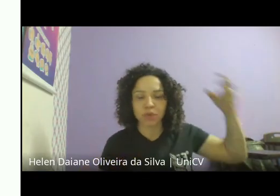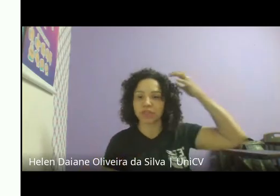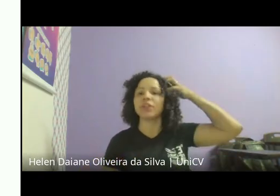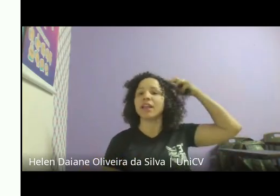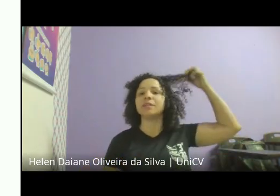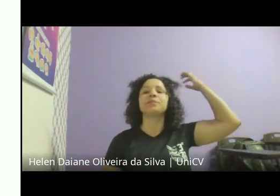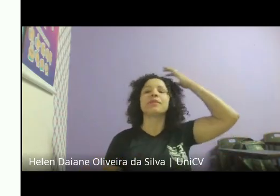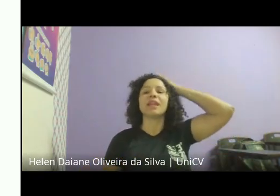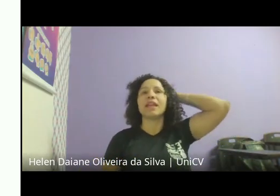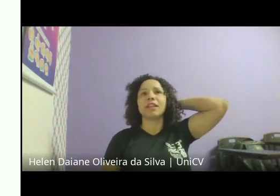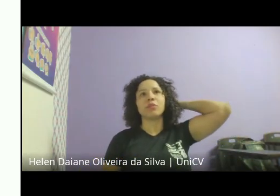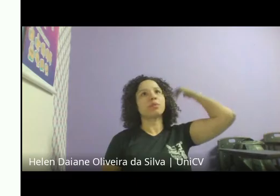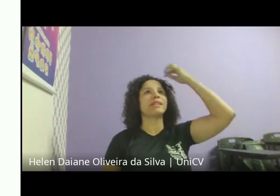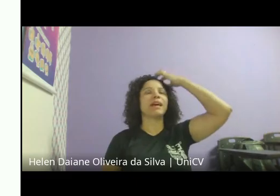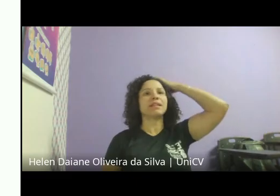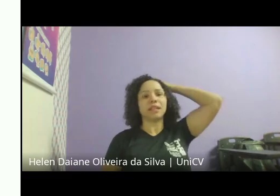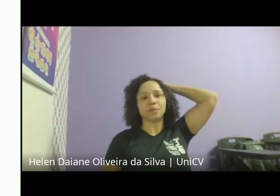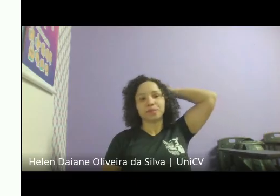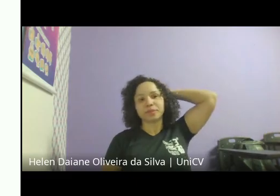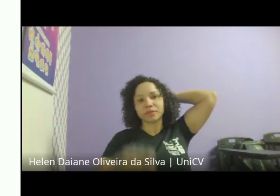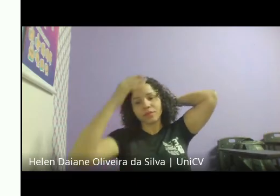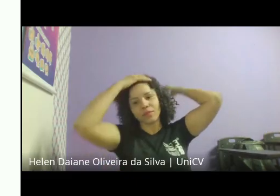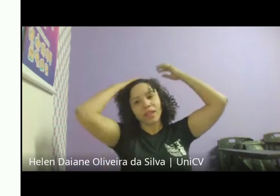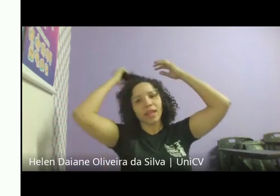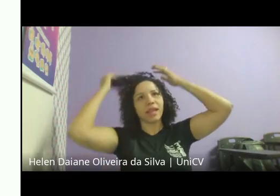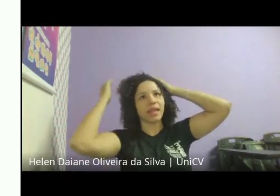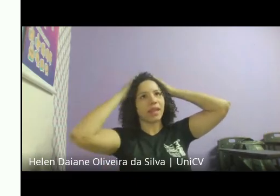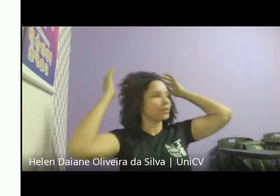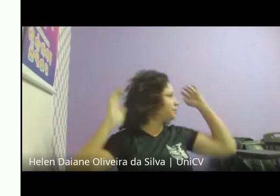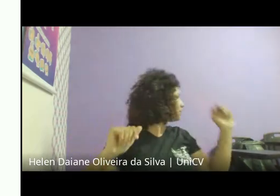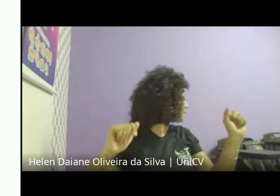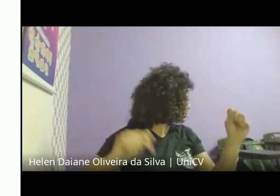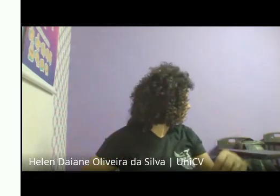objeto que a professora fala. Então vamos pensar assim.